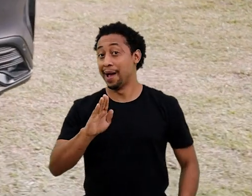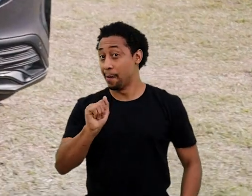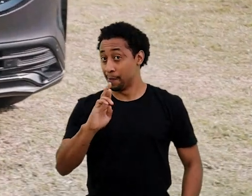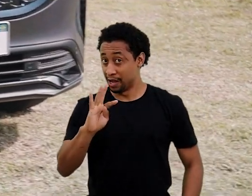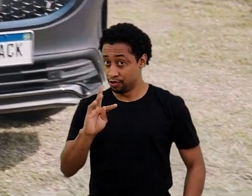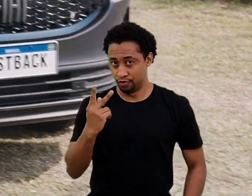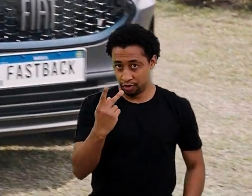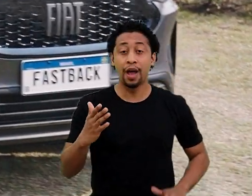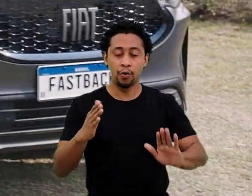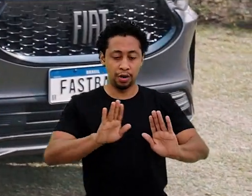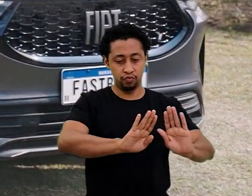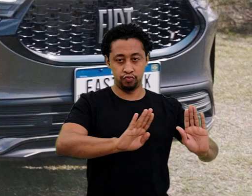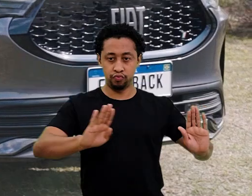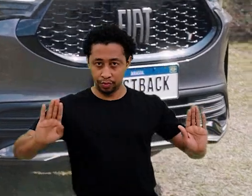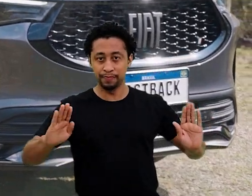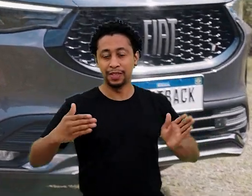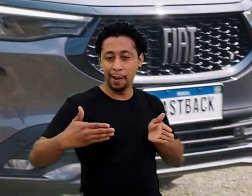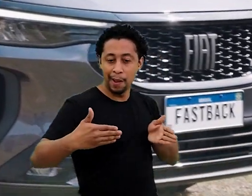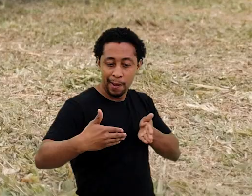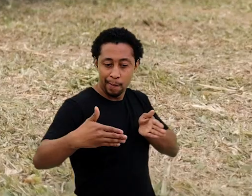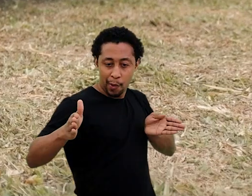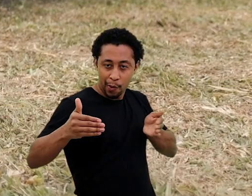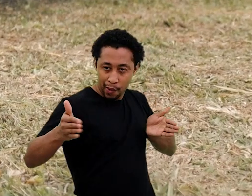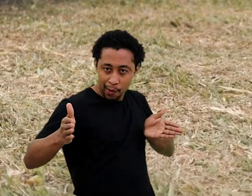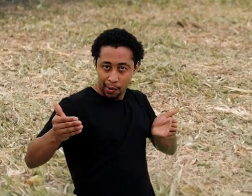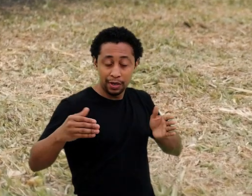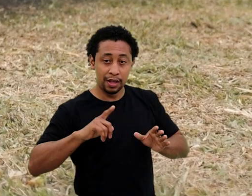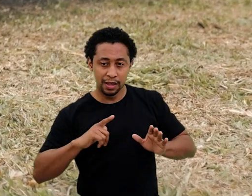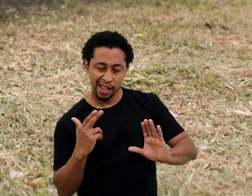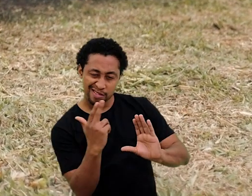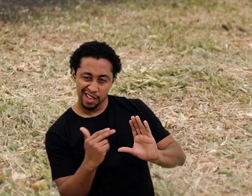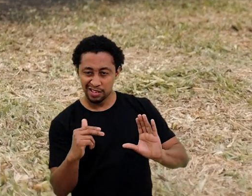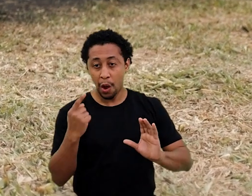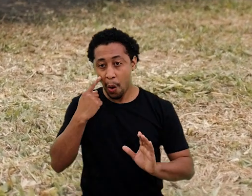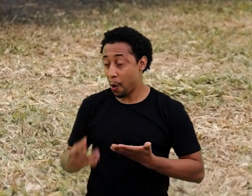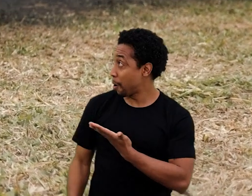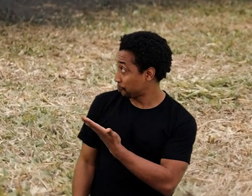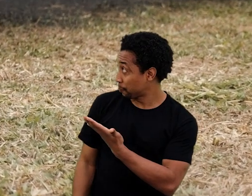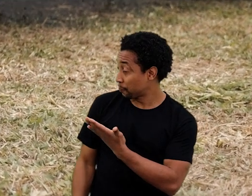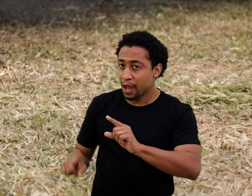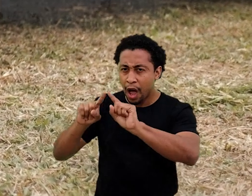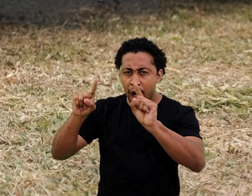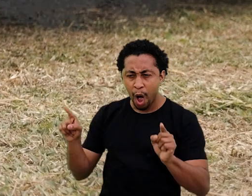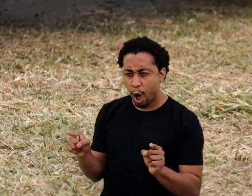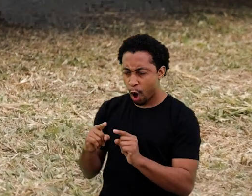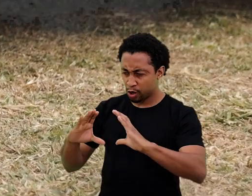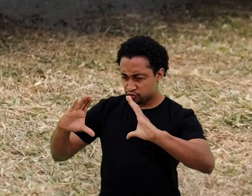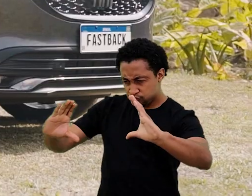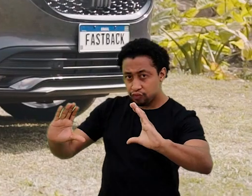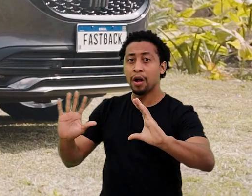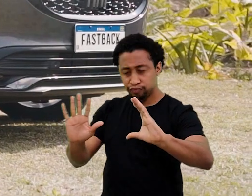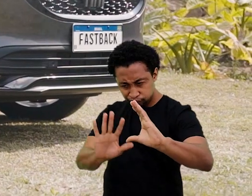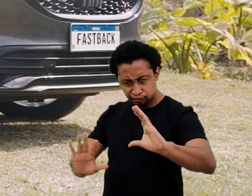a lateral, ponto forte aqui, desenho de roda. A Fiat realmente caprichou muito em toda a linhagem aí do Fastback. A gente